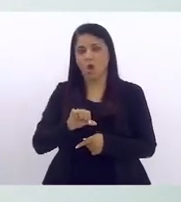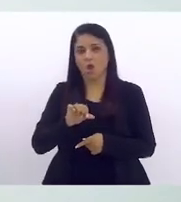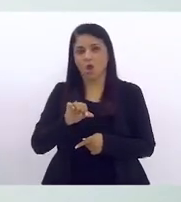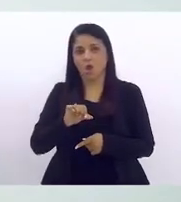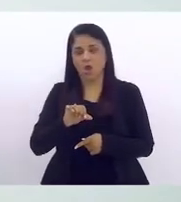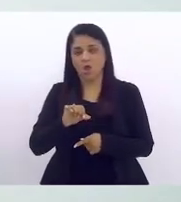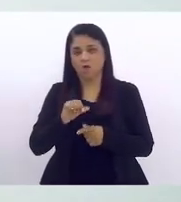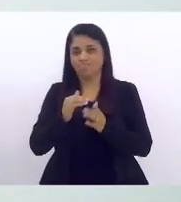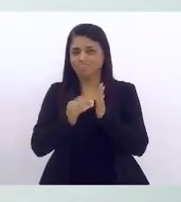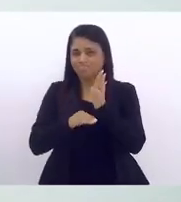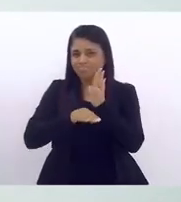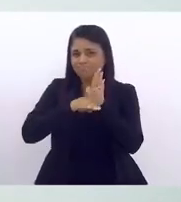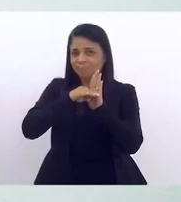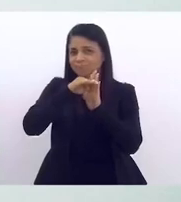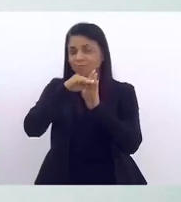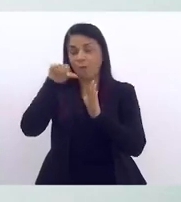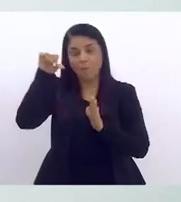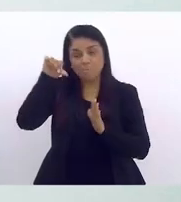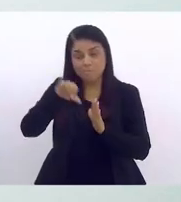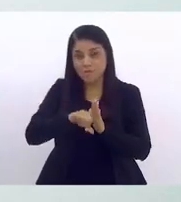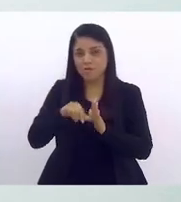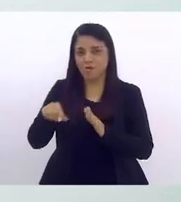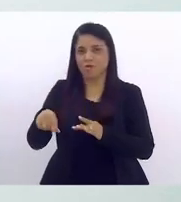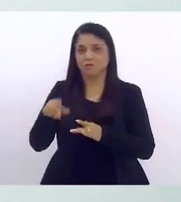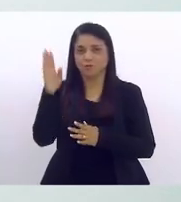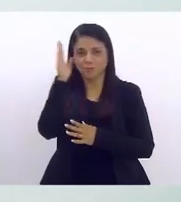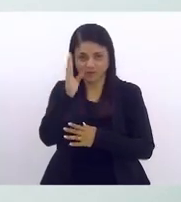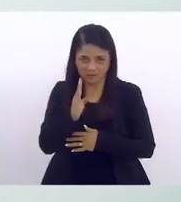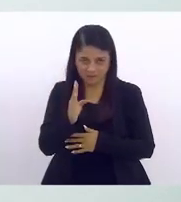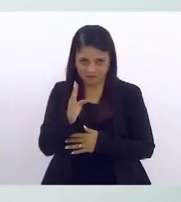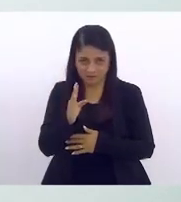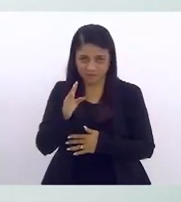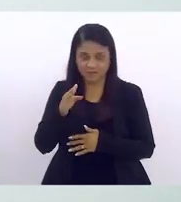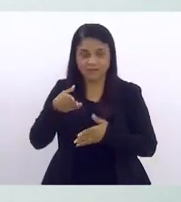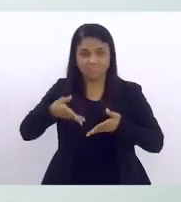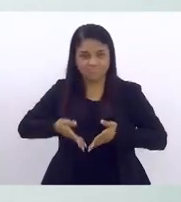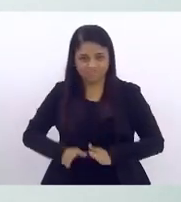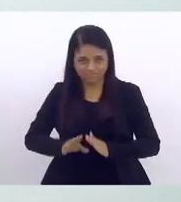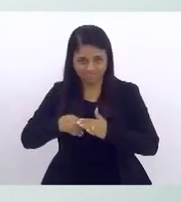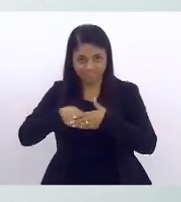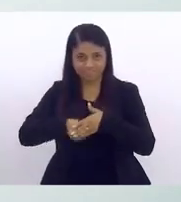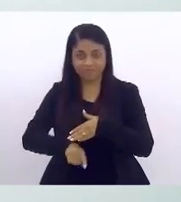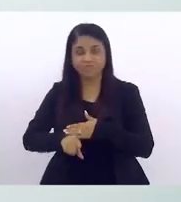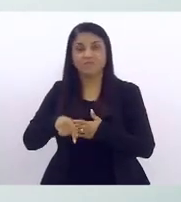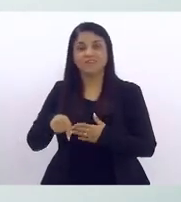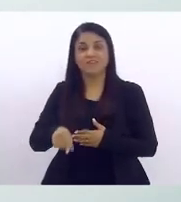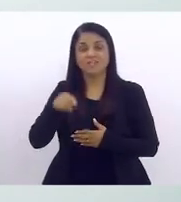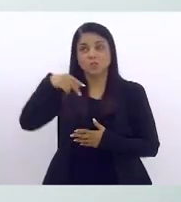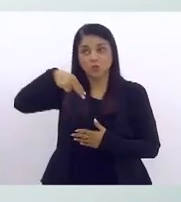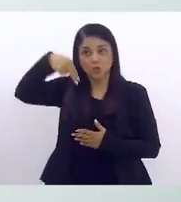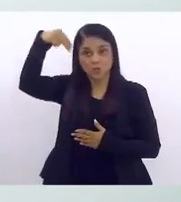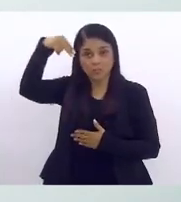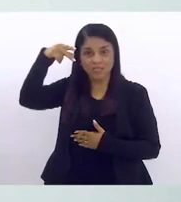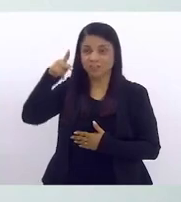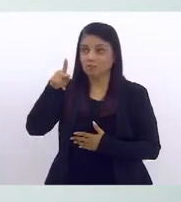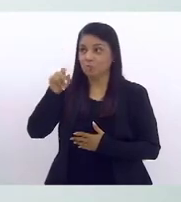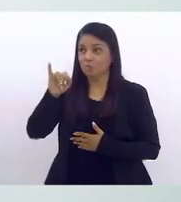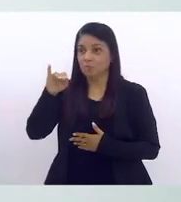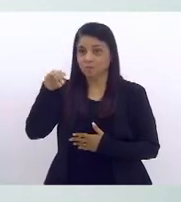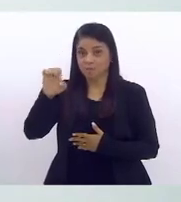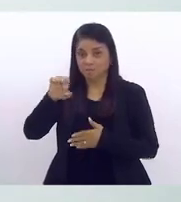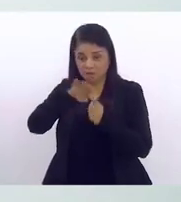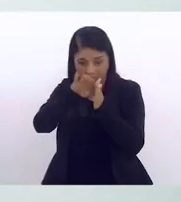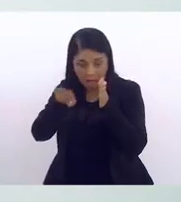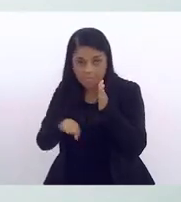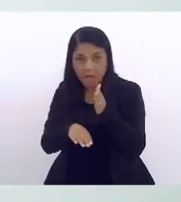pior do que todos os estados do Nordeste que têm IDH e PIB muito inferiores ao do estado do Rio de Janeiro. Algum problema